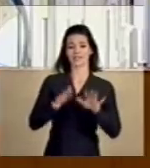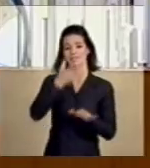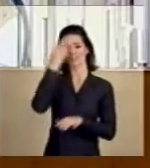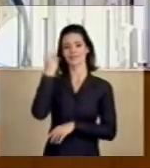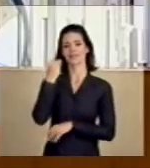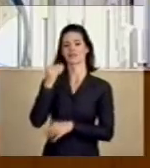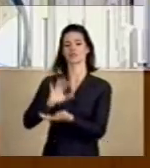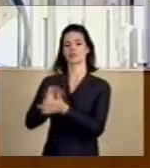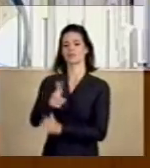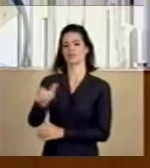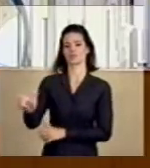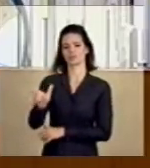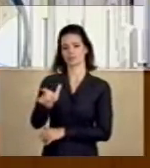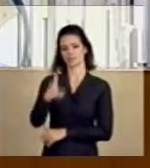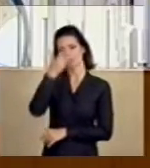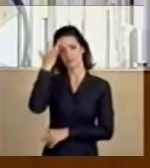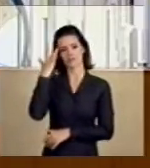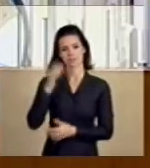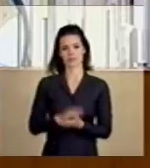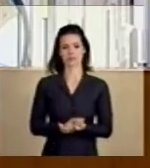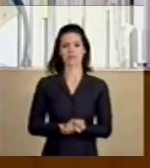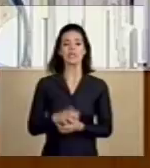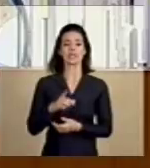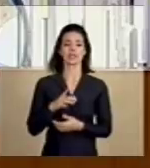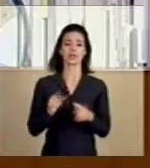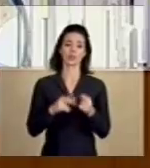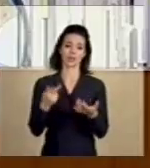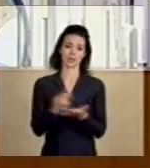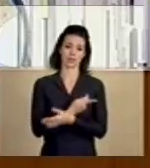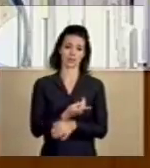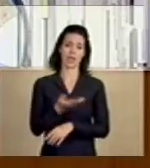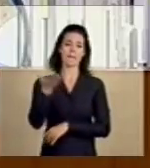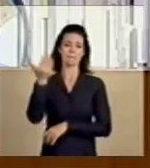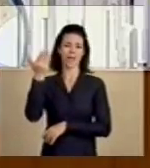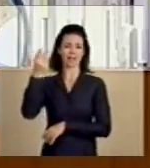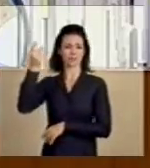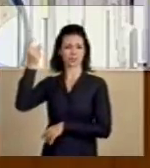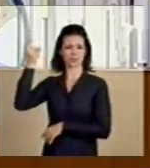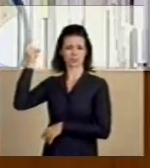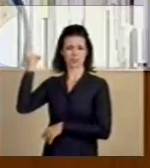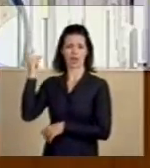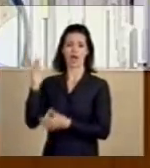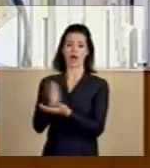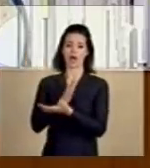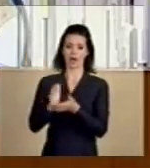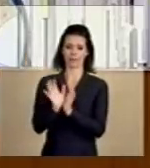mesmo. Havia pessoas que eram mortas por terem em determinadas civilizações e